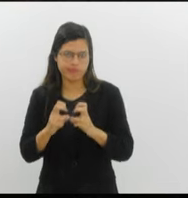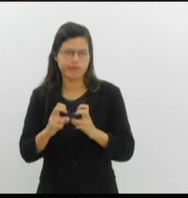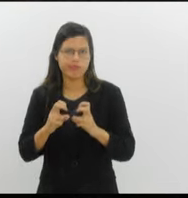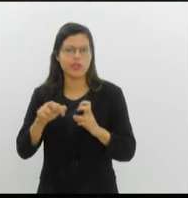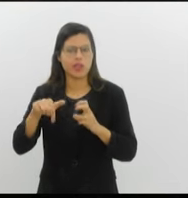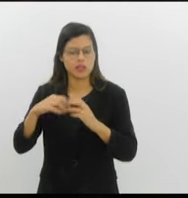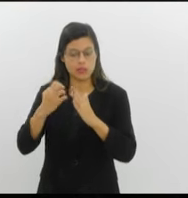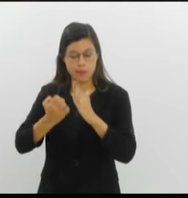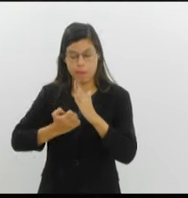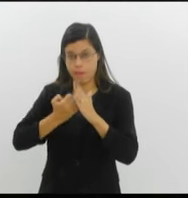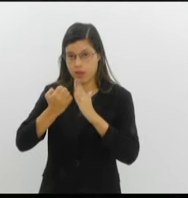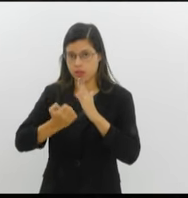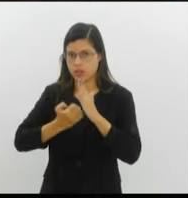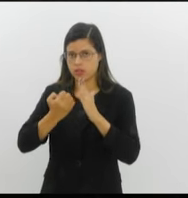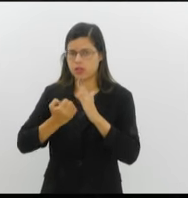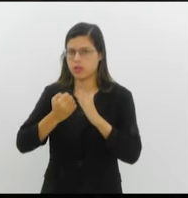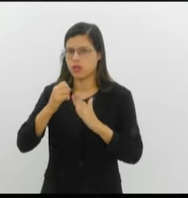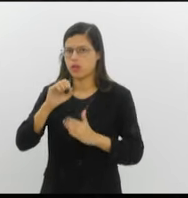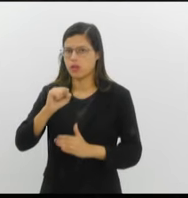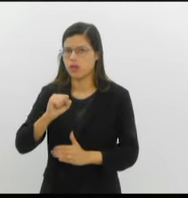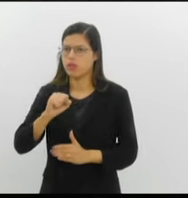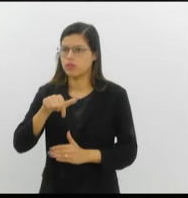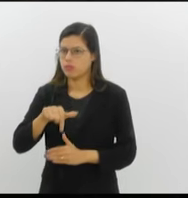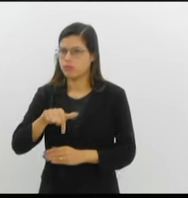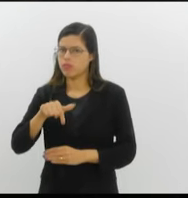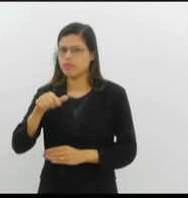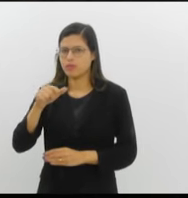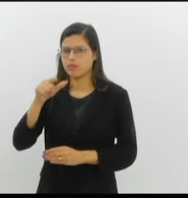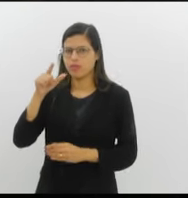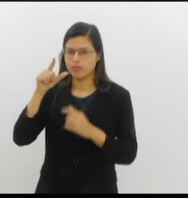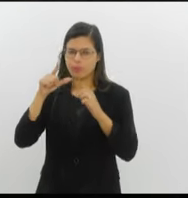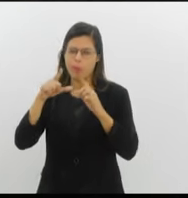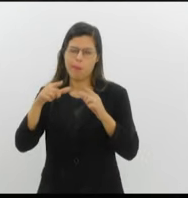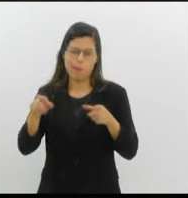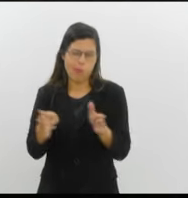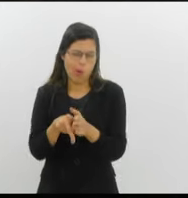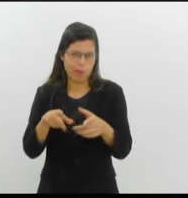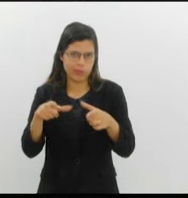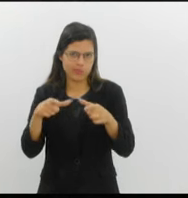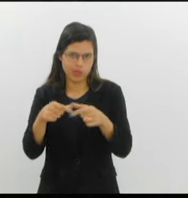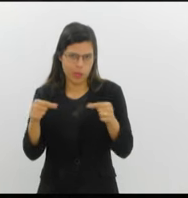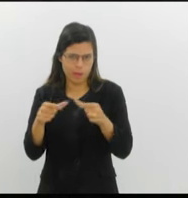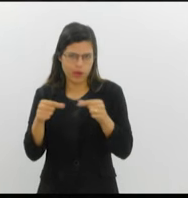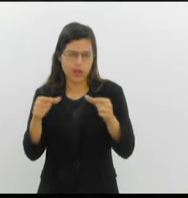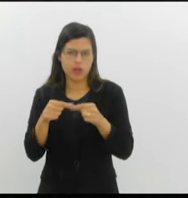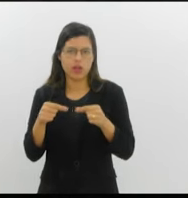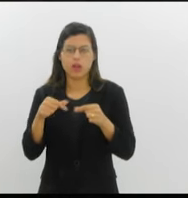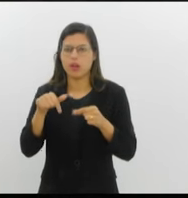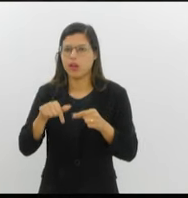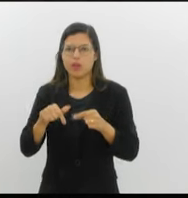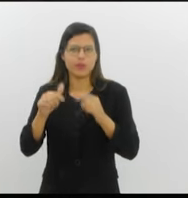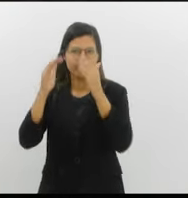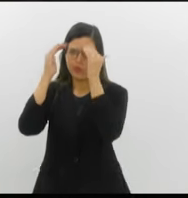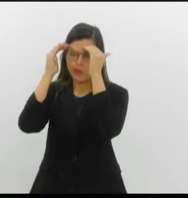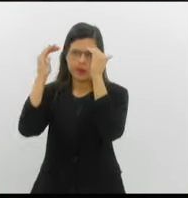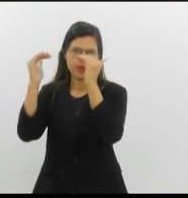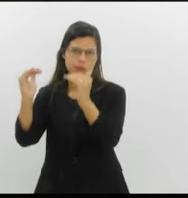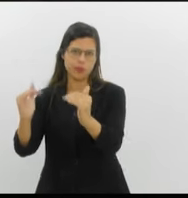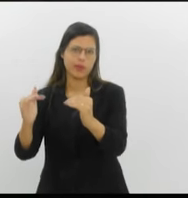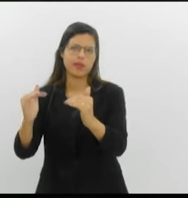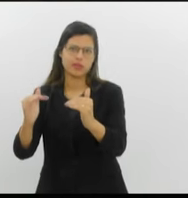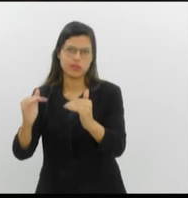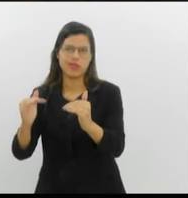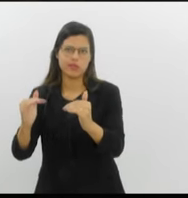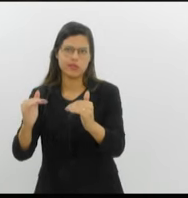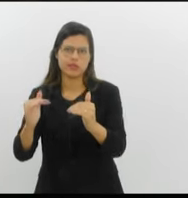da supervia, esses japoneses, não honraram o ajuste de conduta com o governo